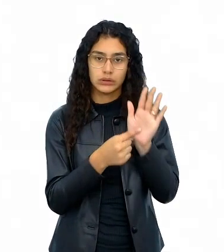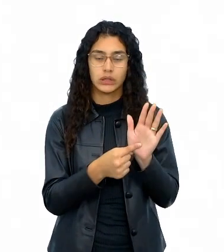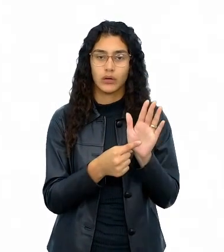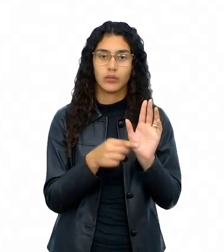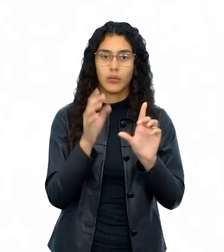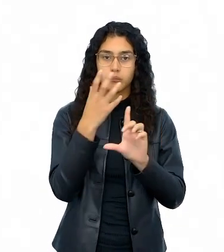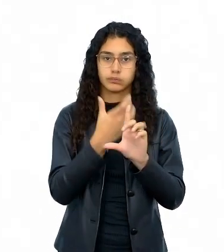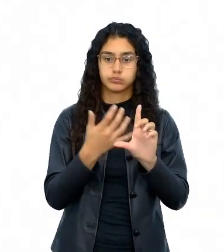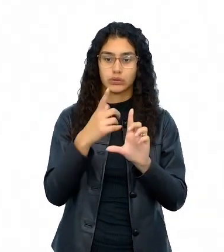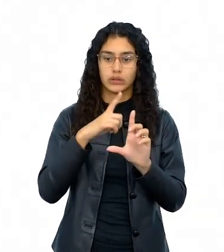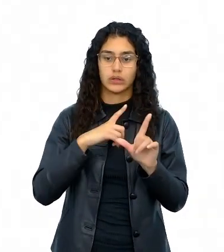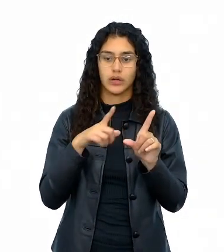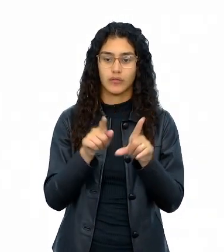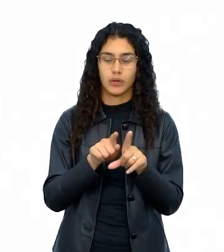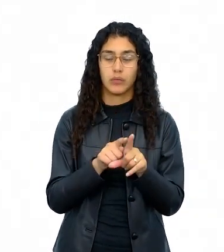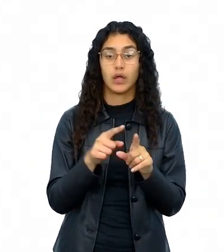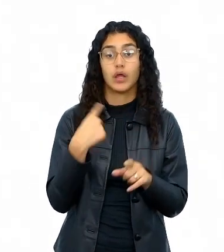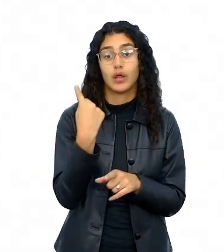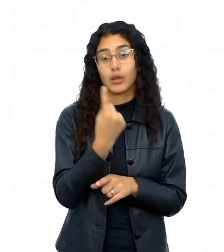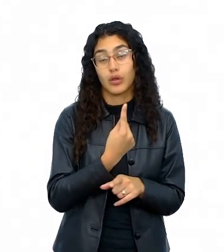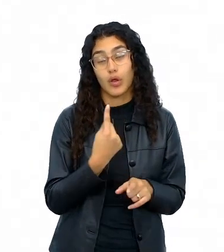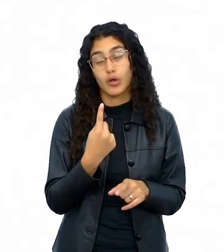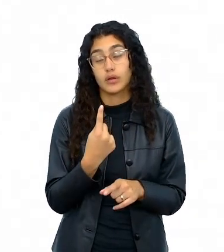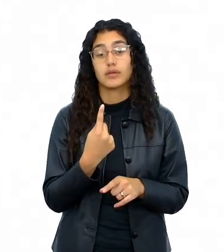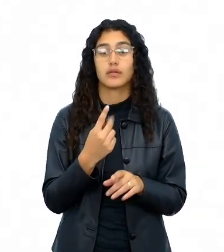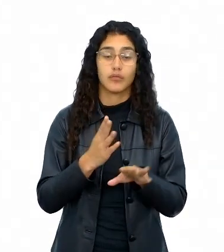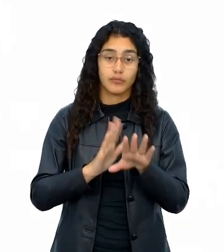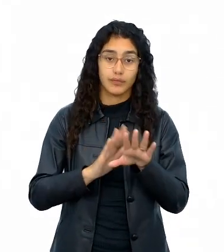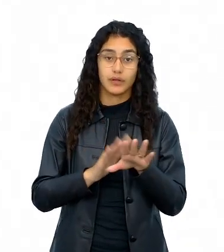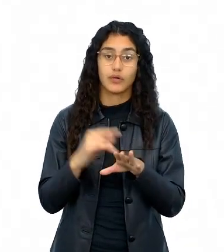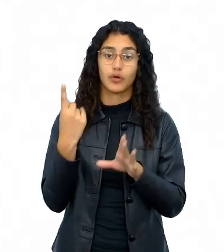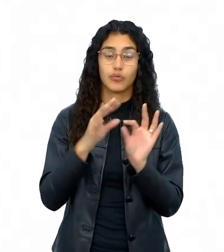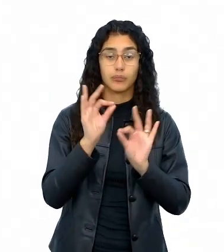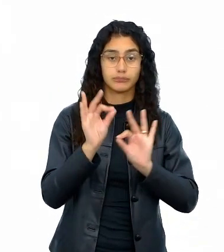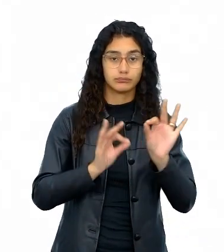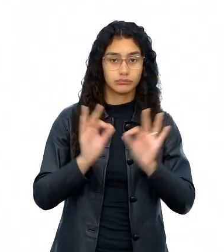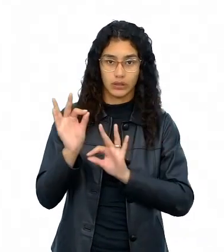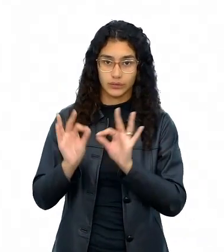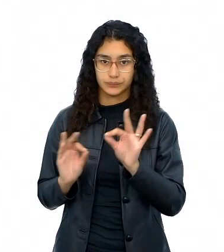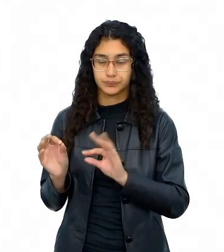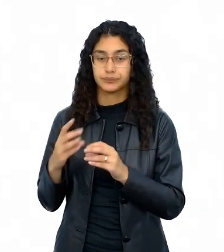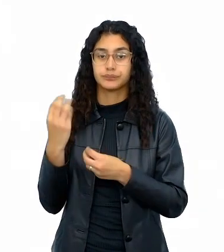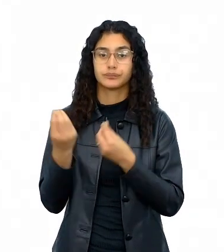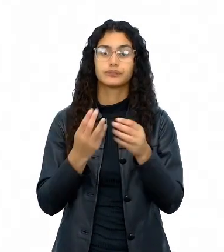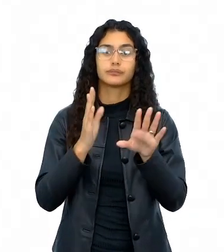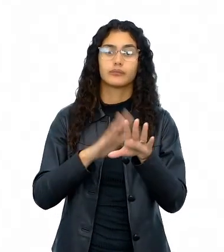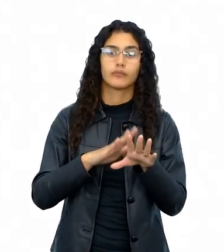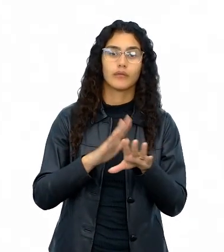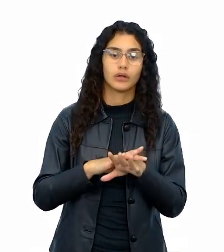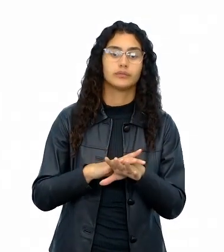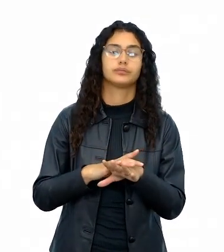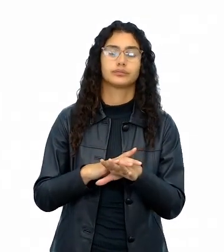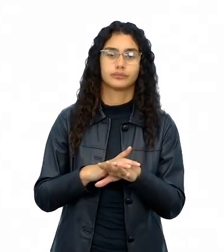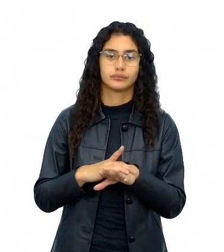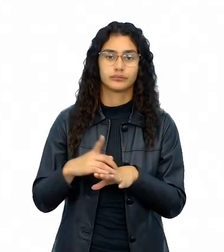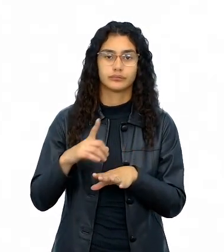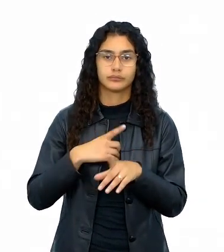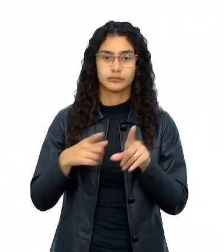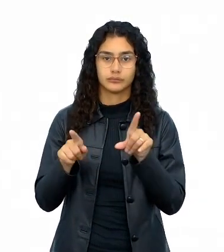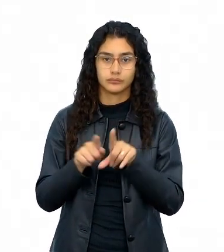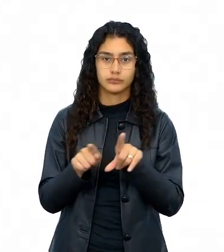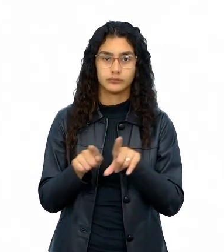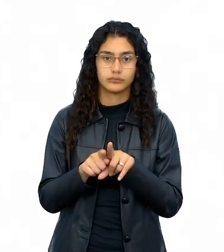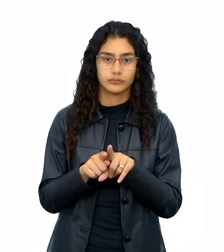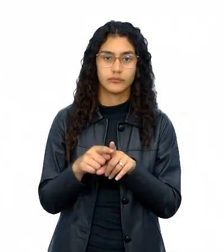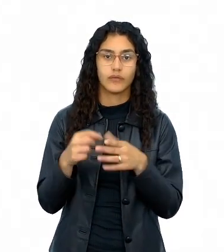algarismo, todo. E a gente vai fazer o nosso plano. Como que a gente vai levar isso para o sala de aula? Quais